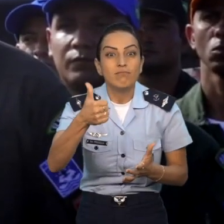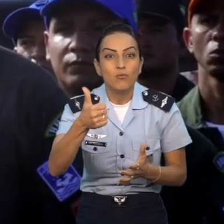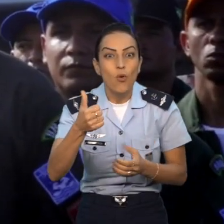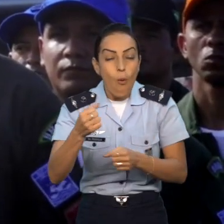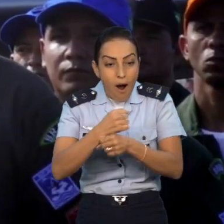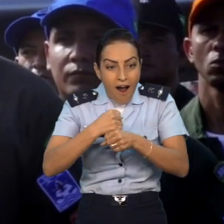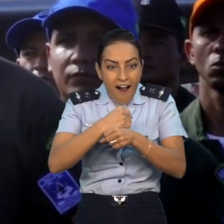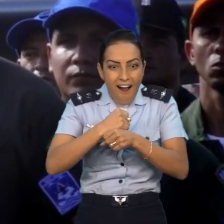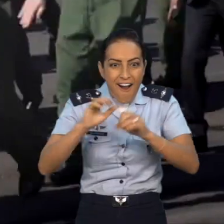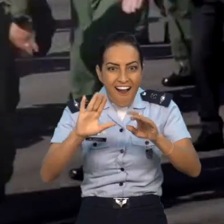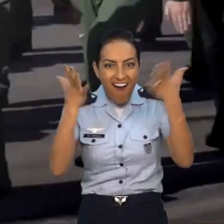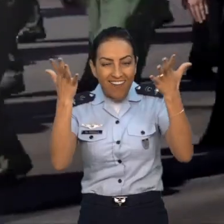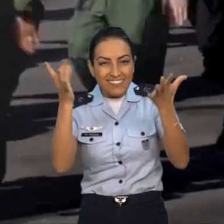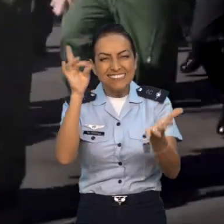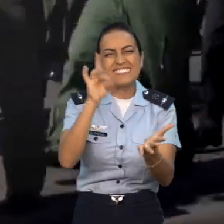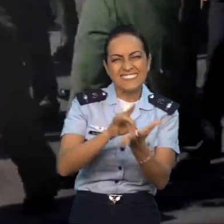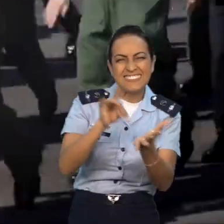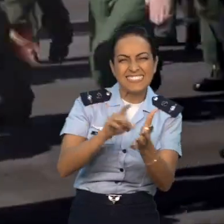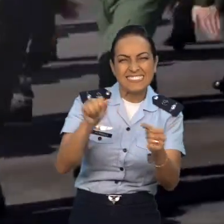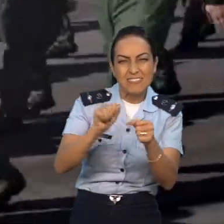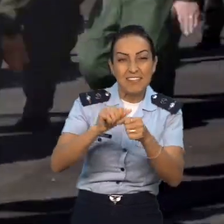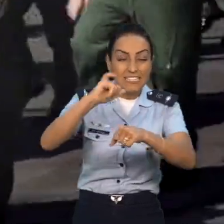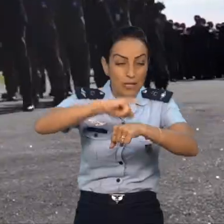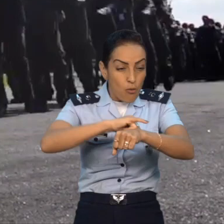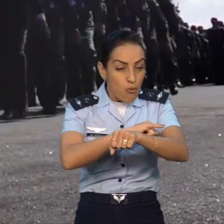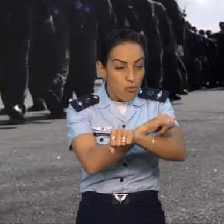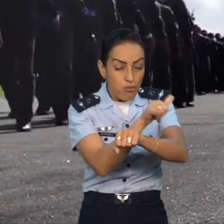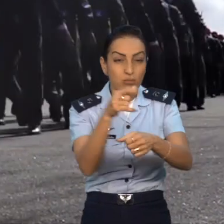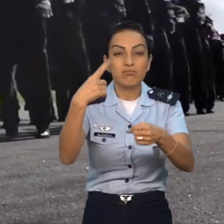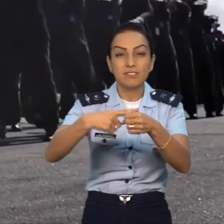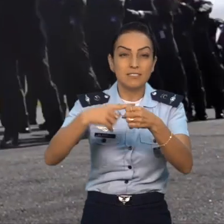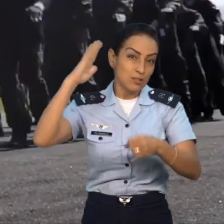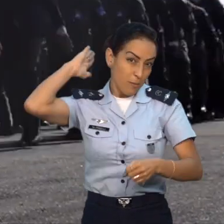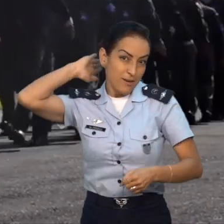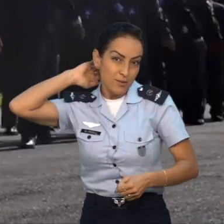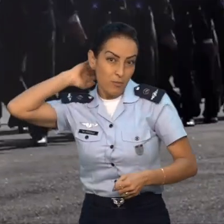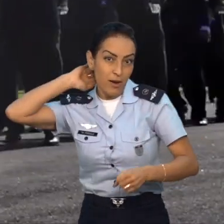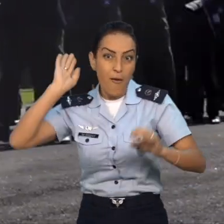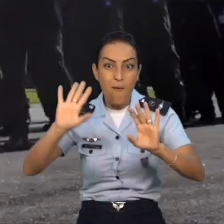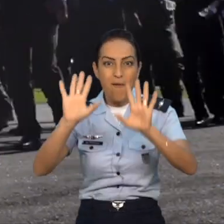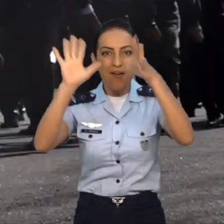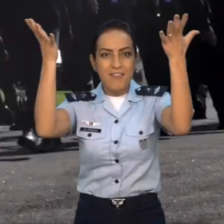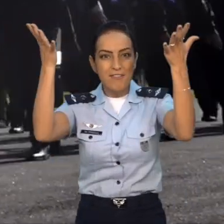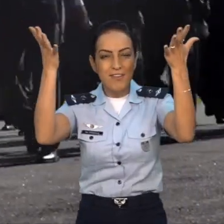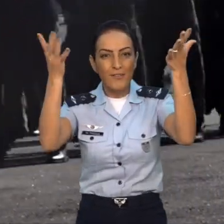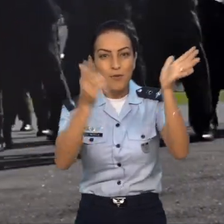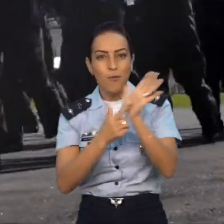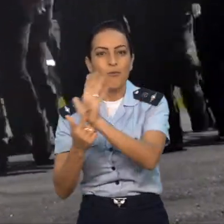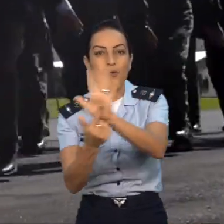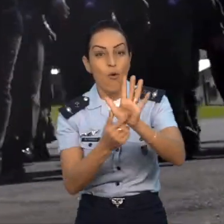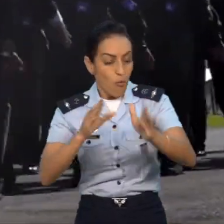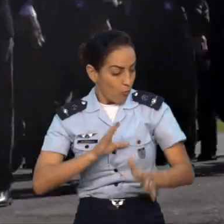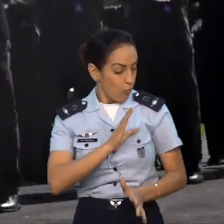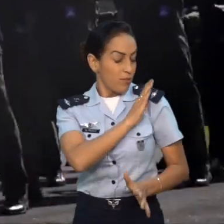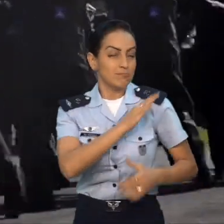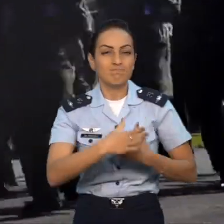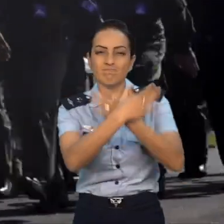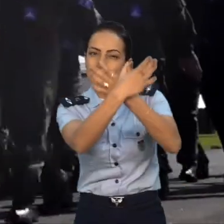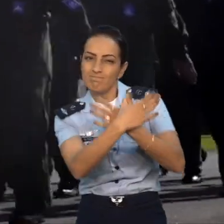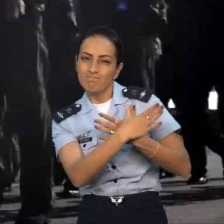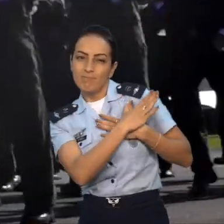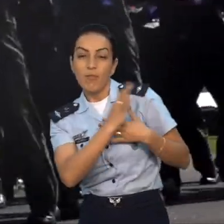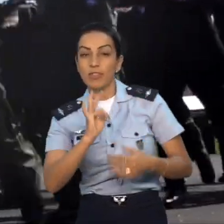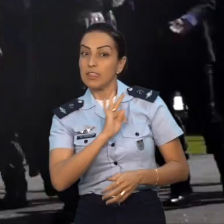anos com uma cerimônia realizada na Base Aérea de Belém, no Pará. O evento foi presidido pelo comandante da